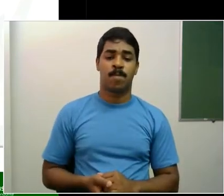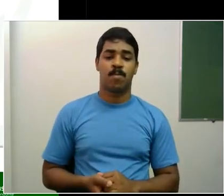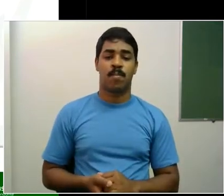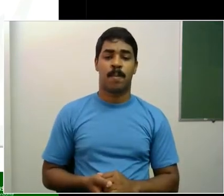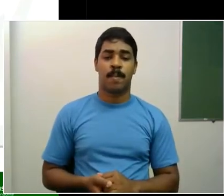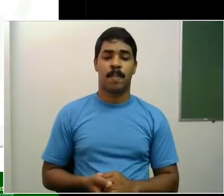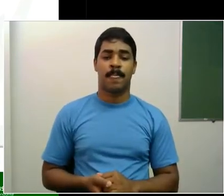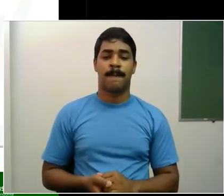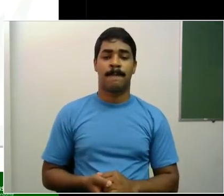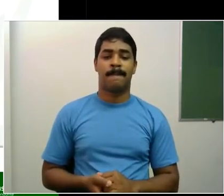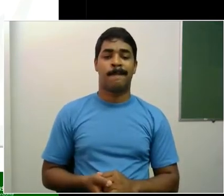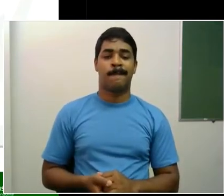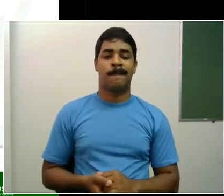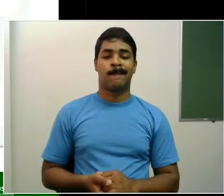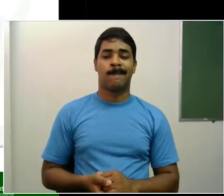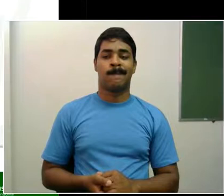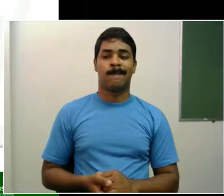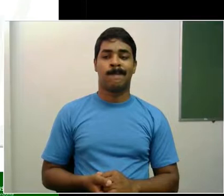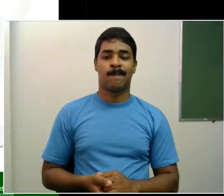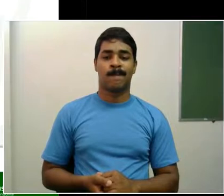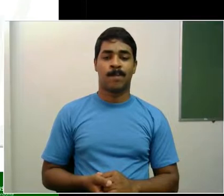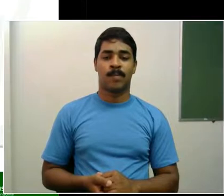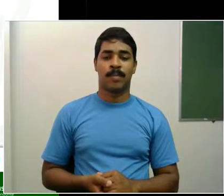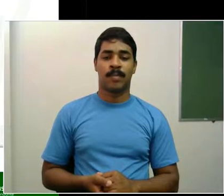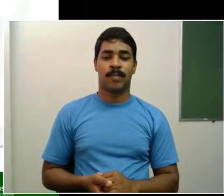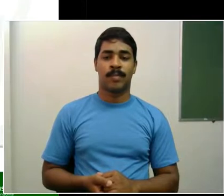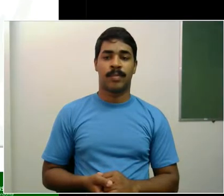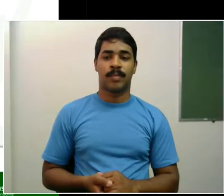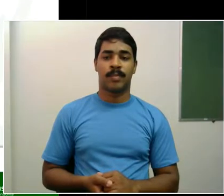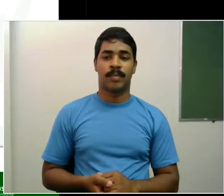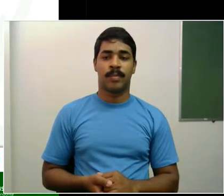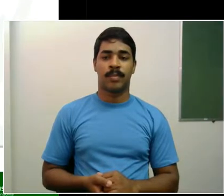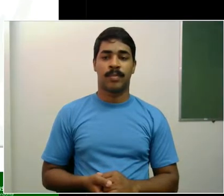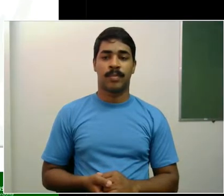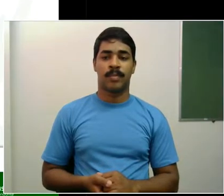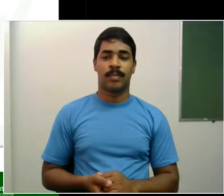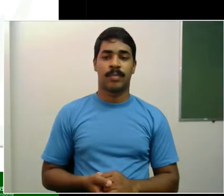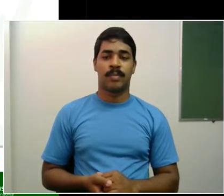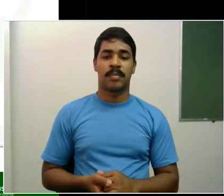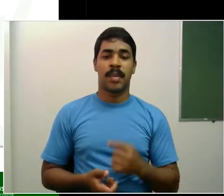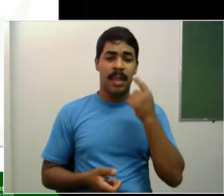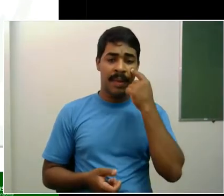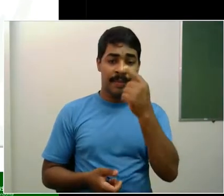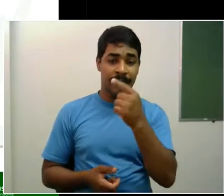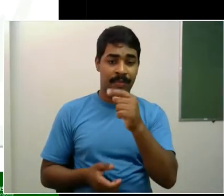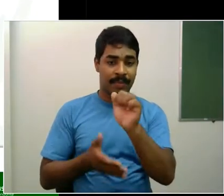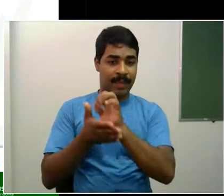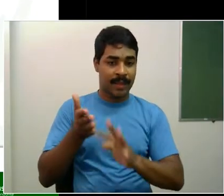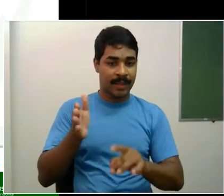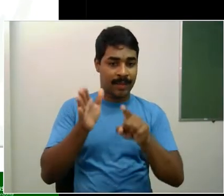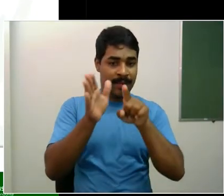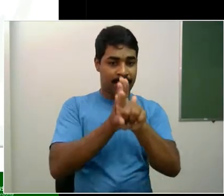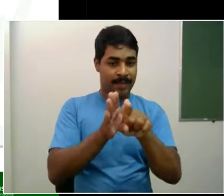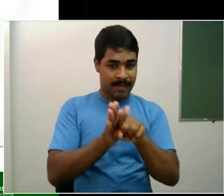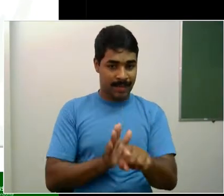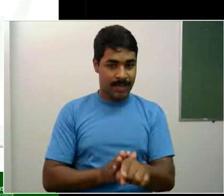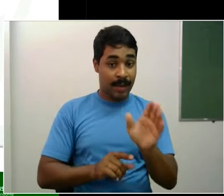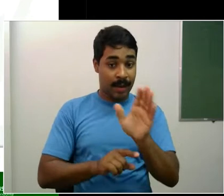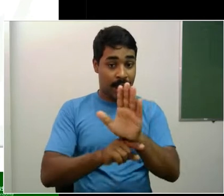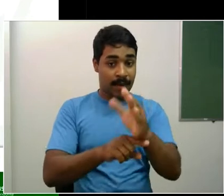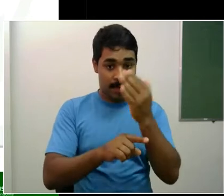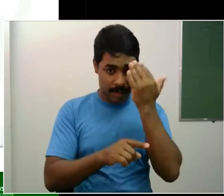seguinte. Vamos aqui fazer alguns exercícios. O primeiro exercício diz